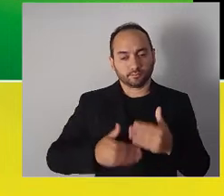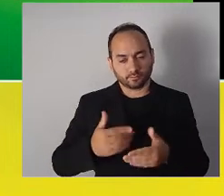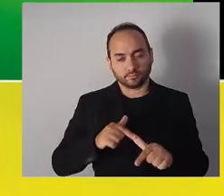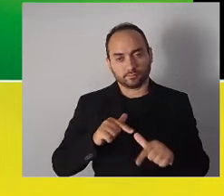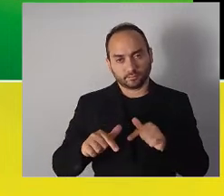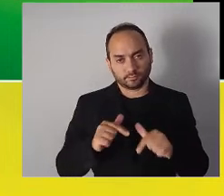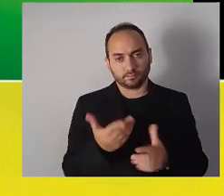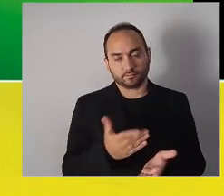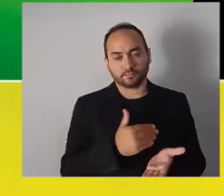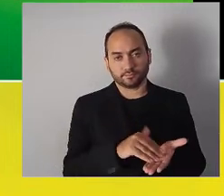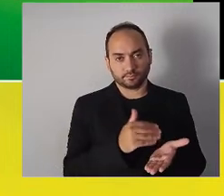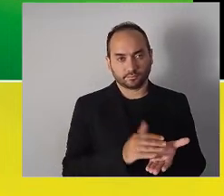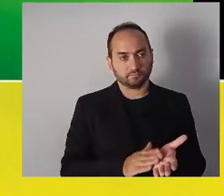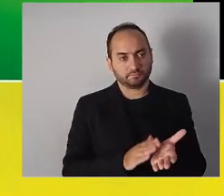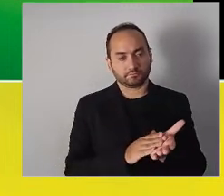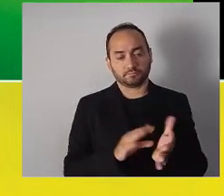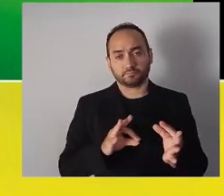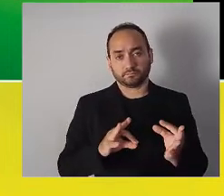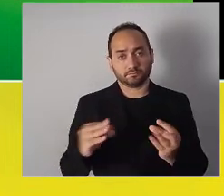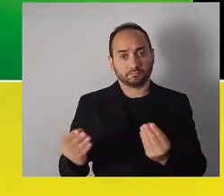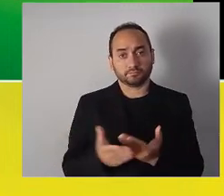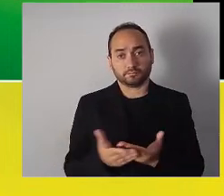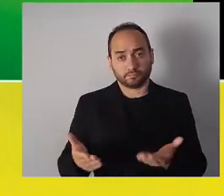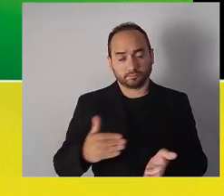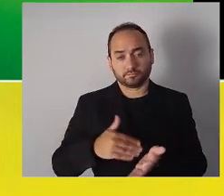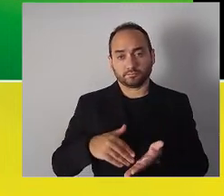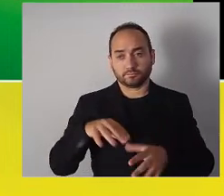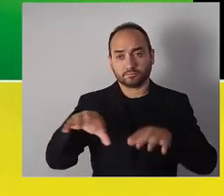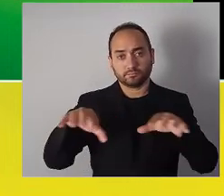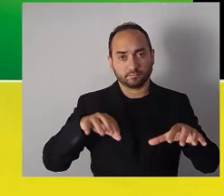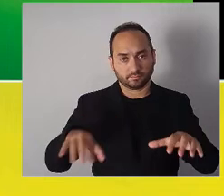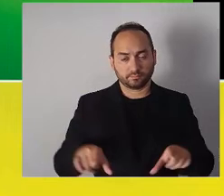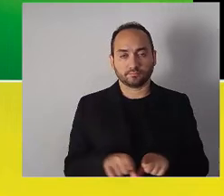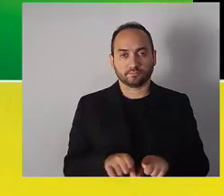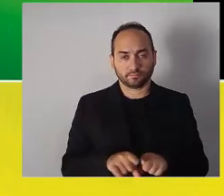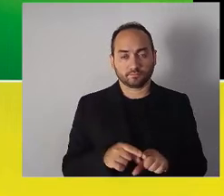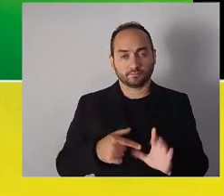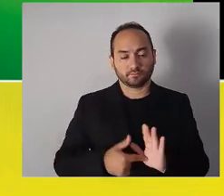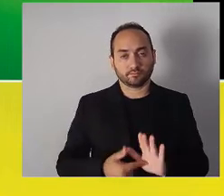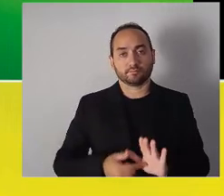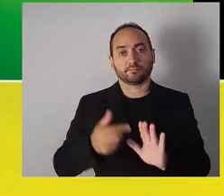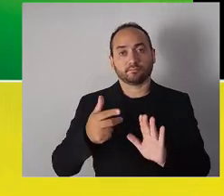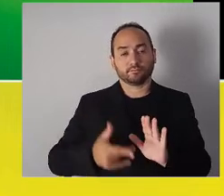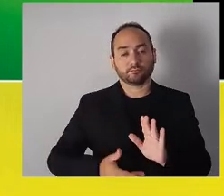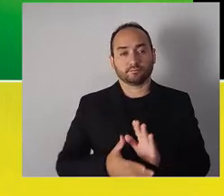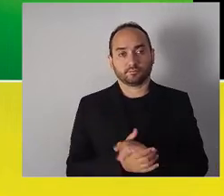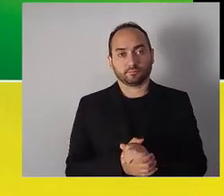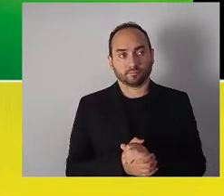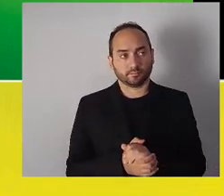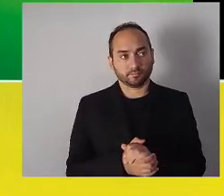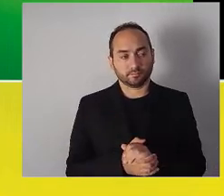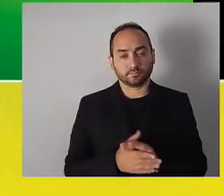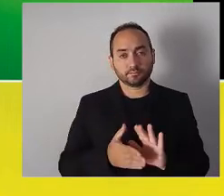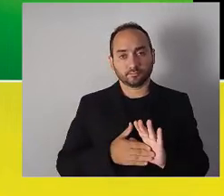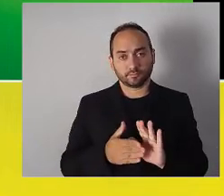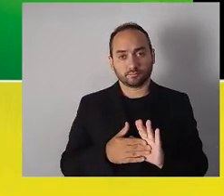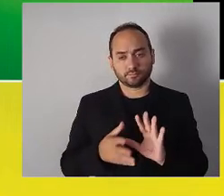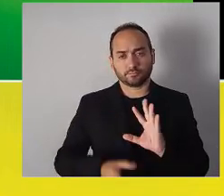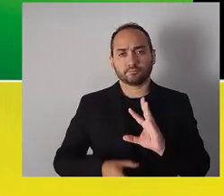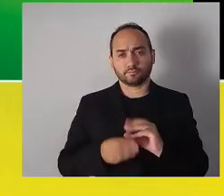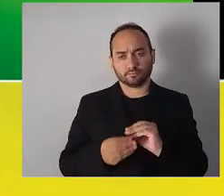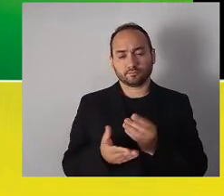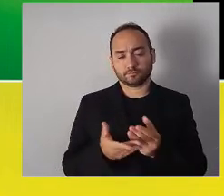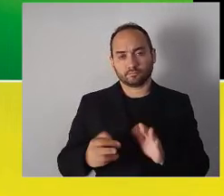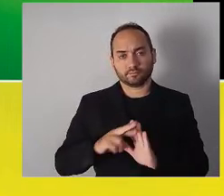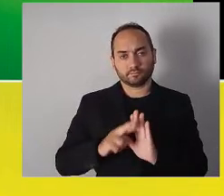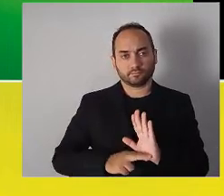da secretaria e de todas as outras secretárias do tribunal, eu passo a seguinte explicação bastante sucinta acerca do